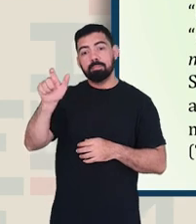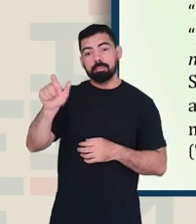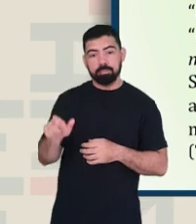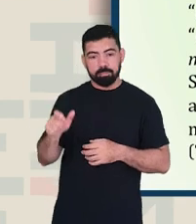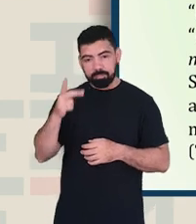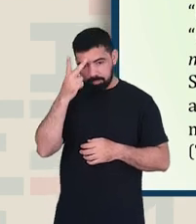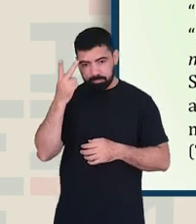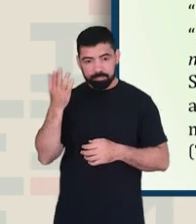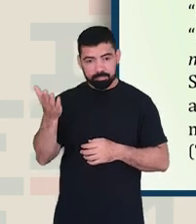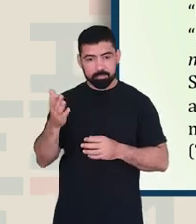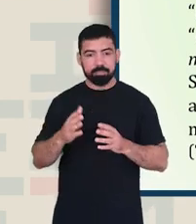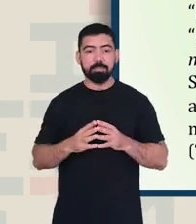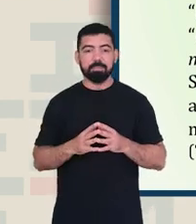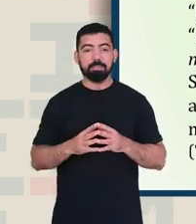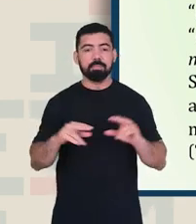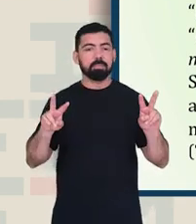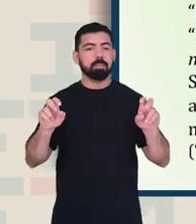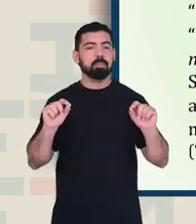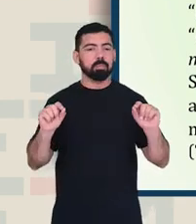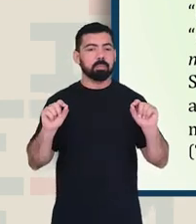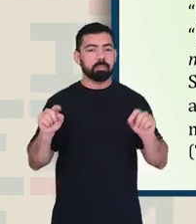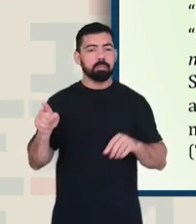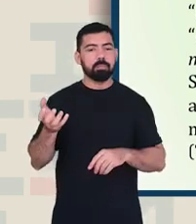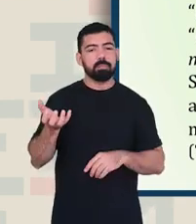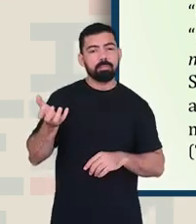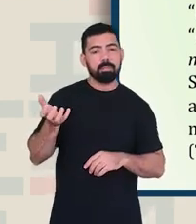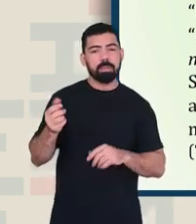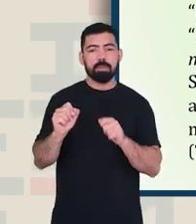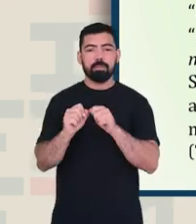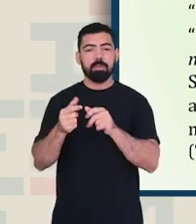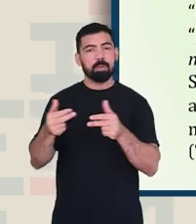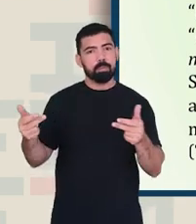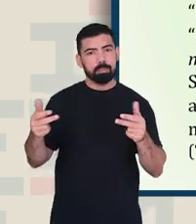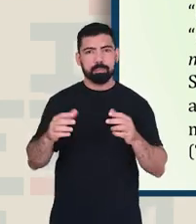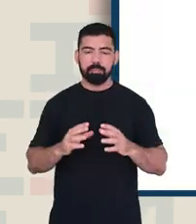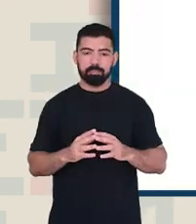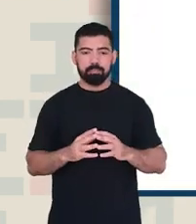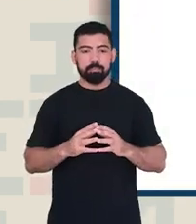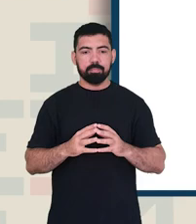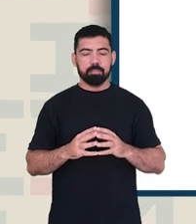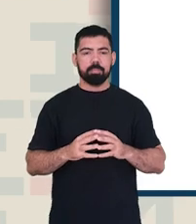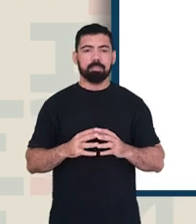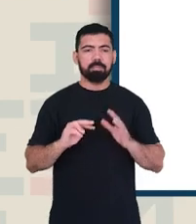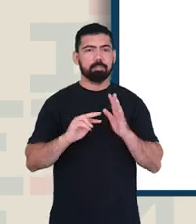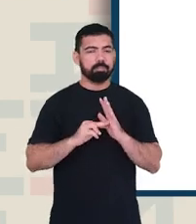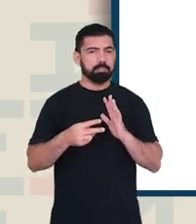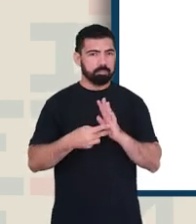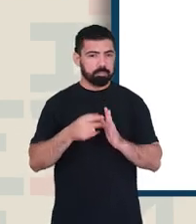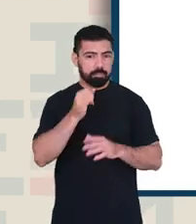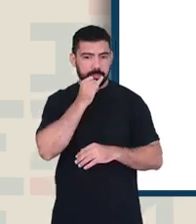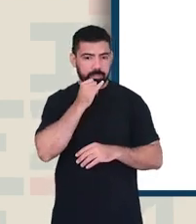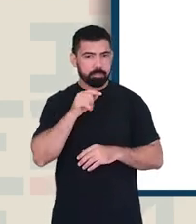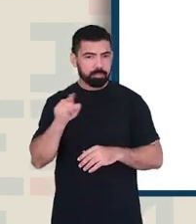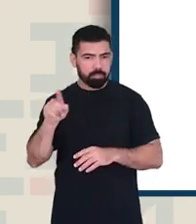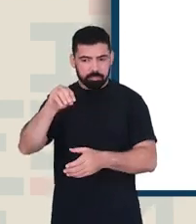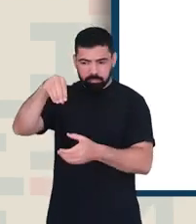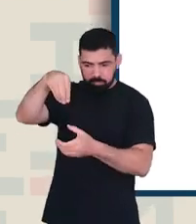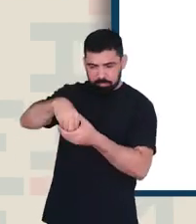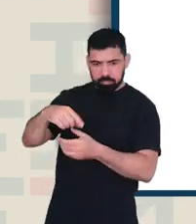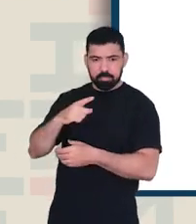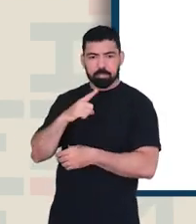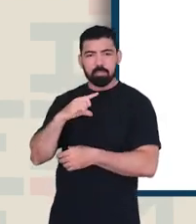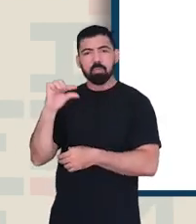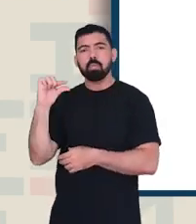Russolo sobre o que ele queria fazer. Quer dizer que, de alguma maneira, aqui está